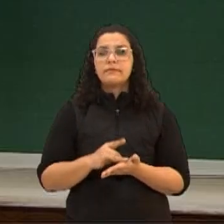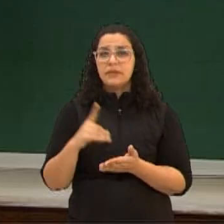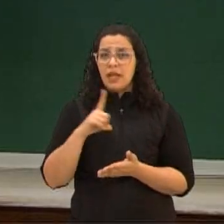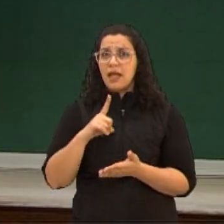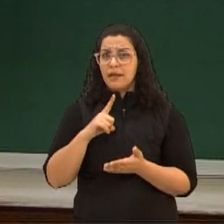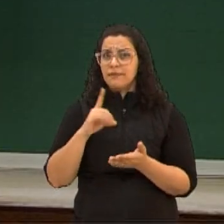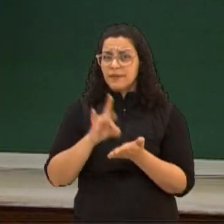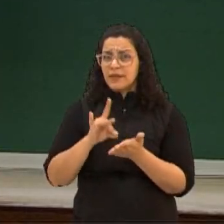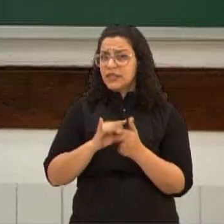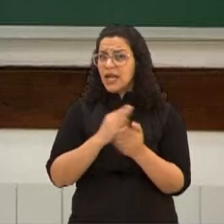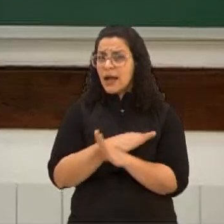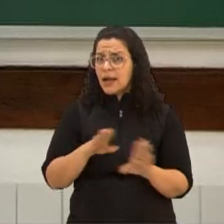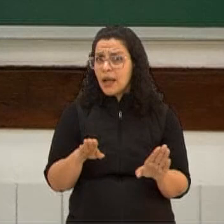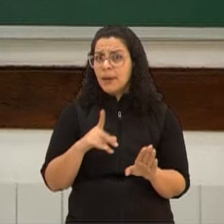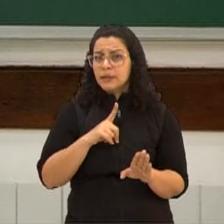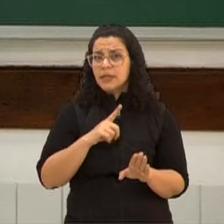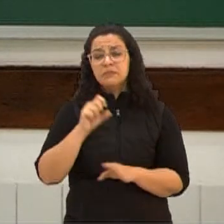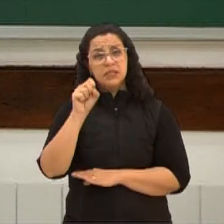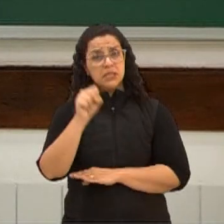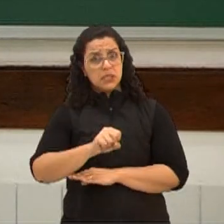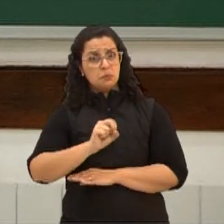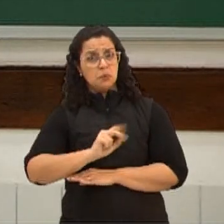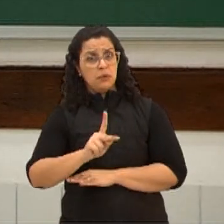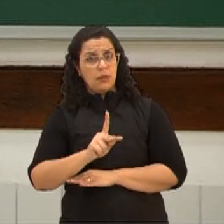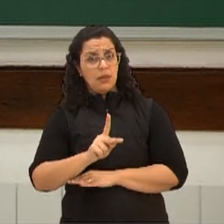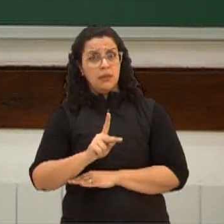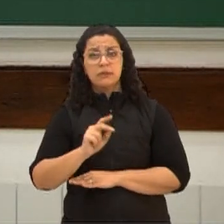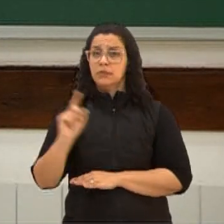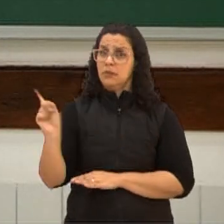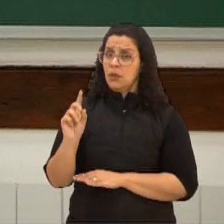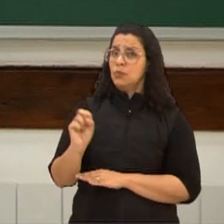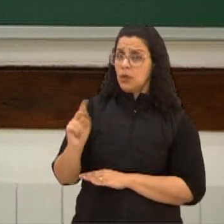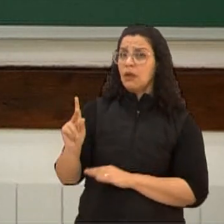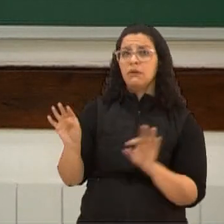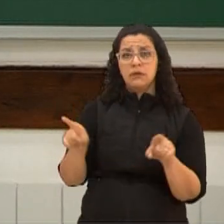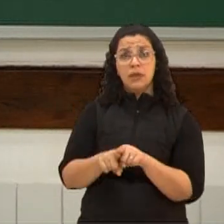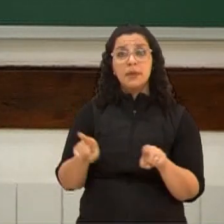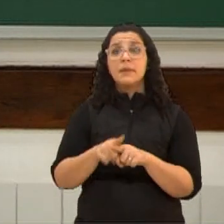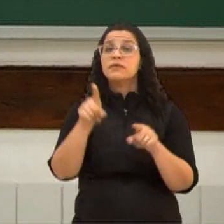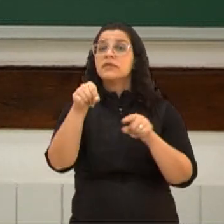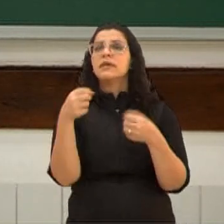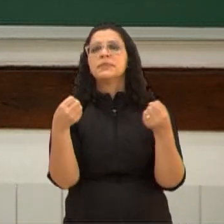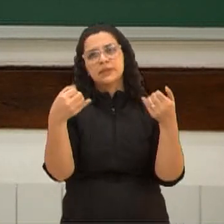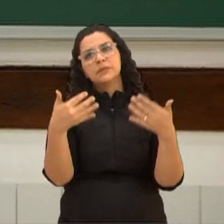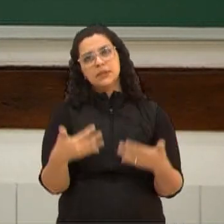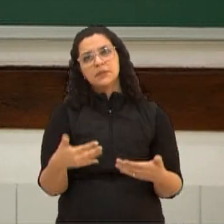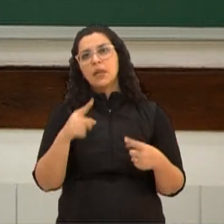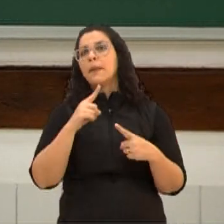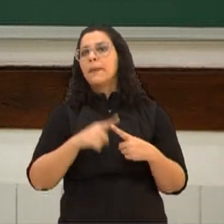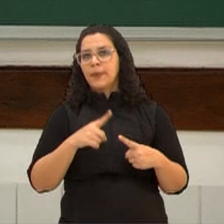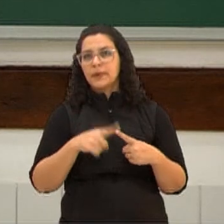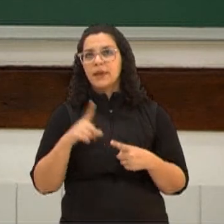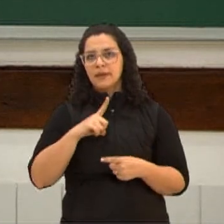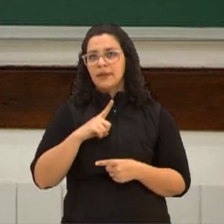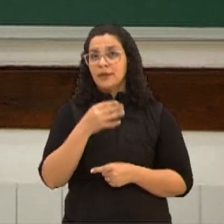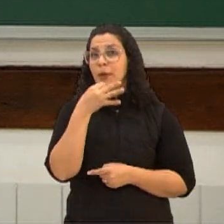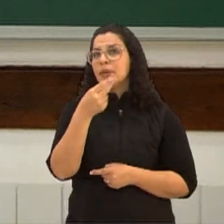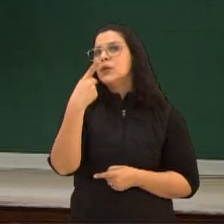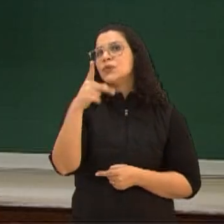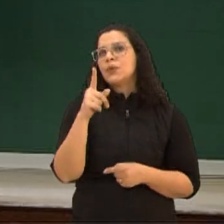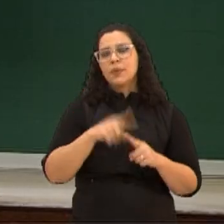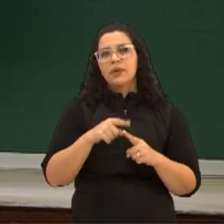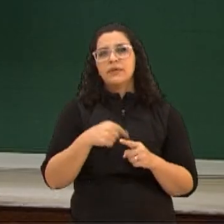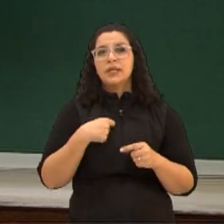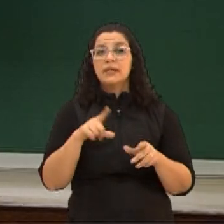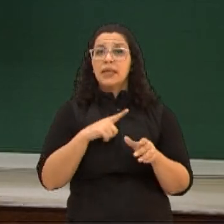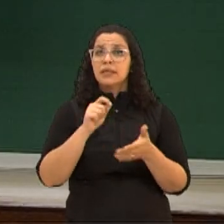à extinção? Se sim, ok. Se não, ok também. Mas o que você tem que fazer é argumentar. Por isso,